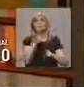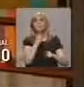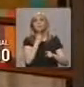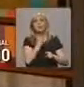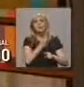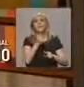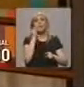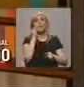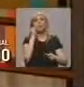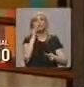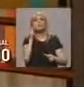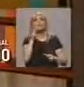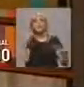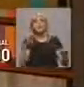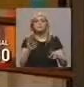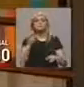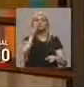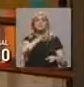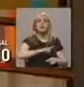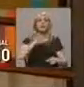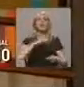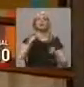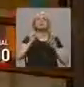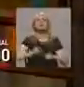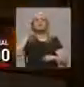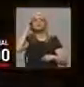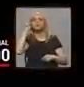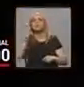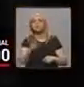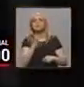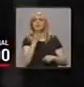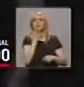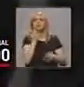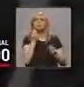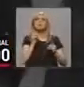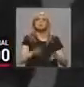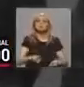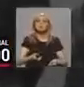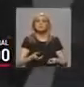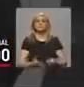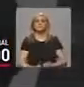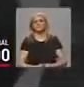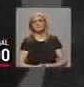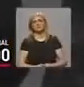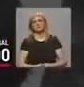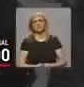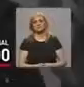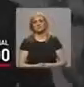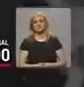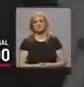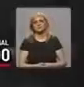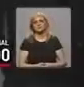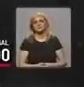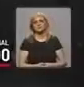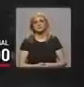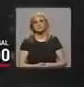como vivem, quem são, o que desejam, o que sonham, o que temem. O medo mora comigo,